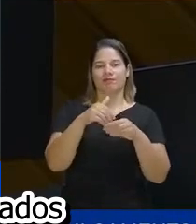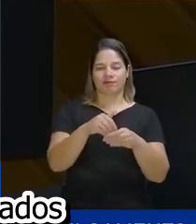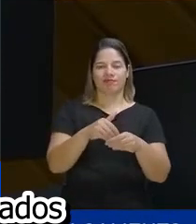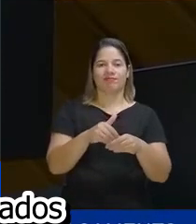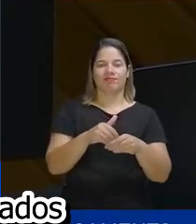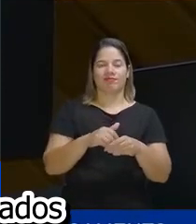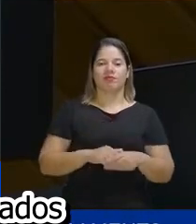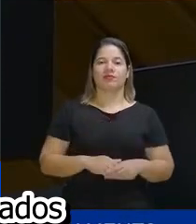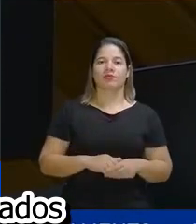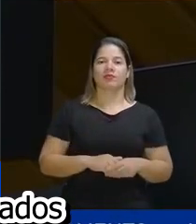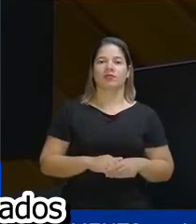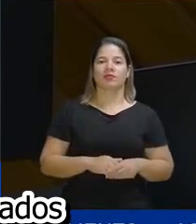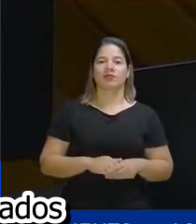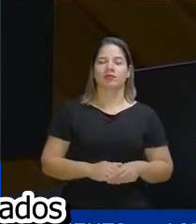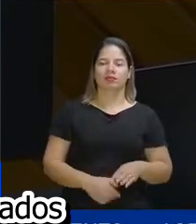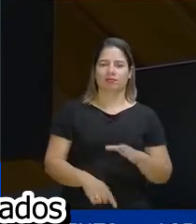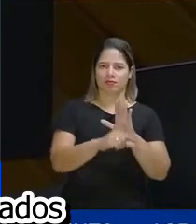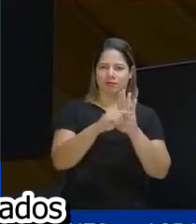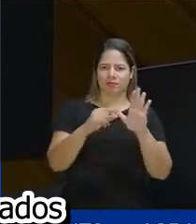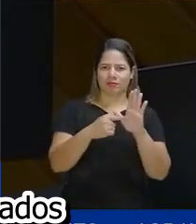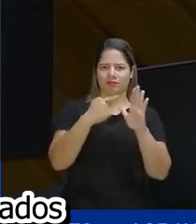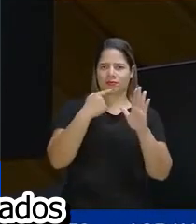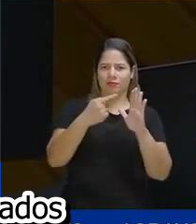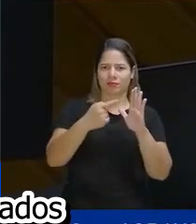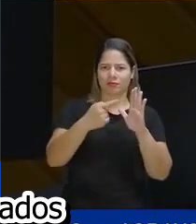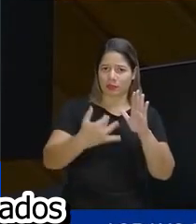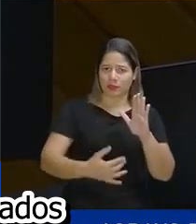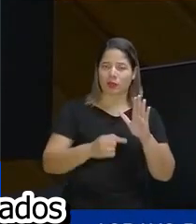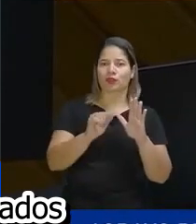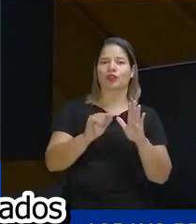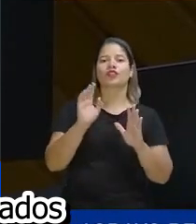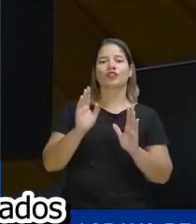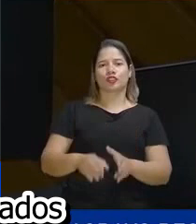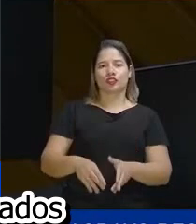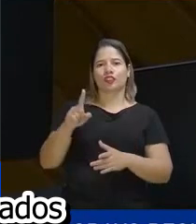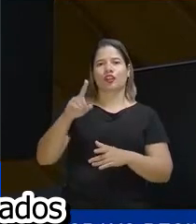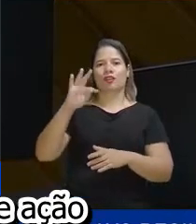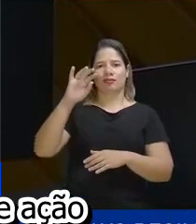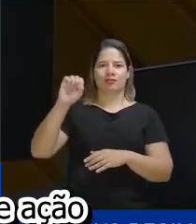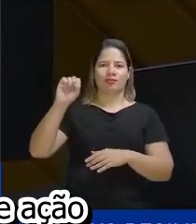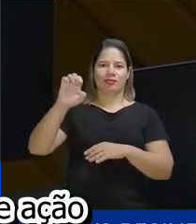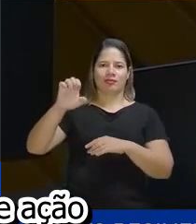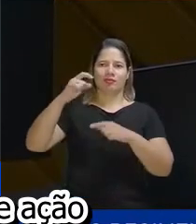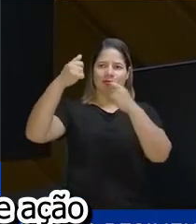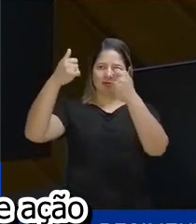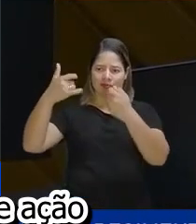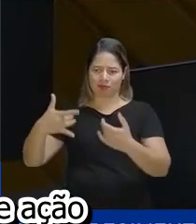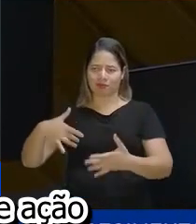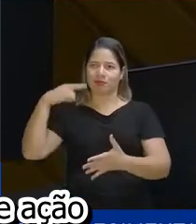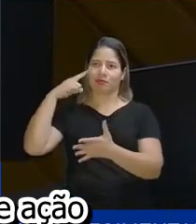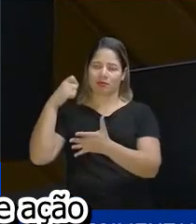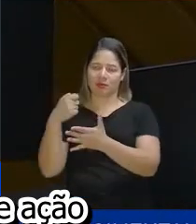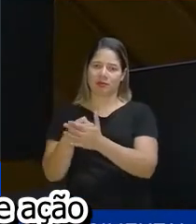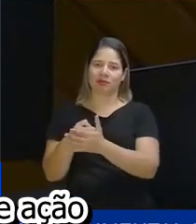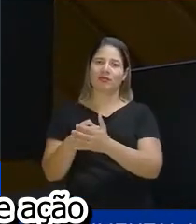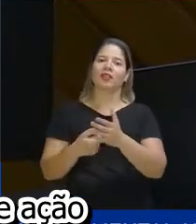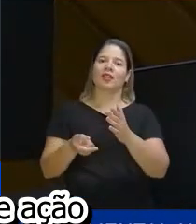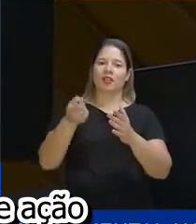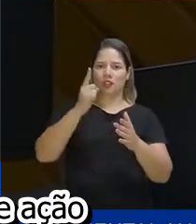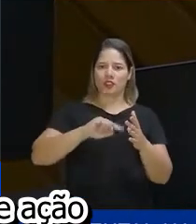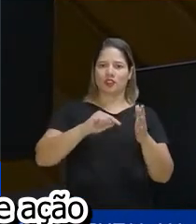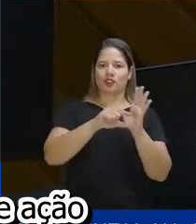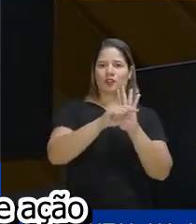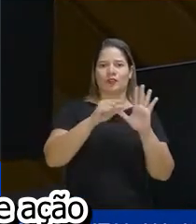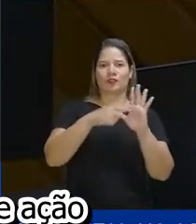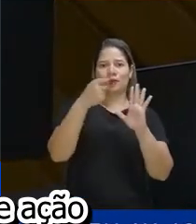ele tão somente reafirma reiterados entendimentos consolidados pela Corte Superior, no sentido de restringir a admissão